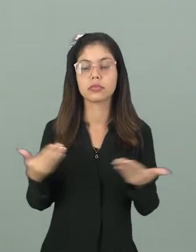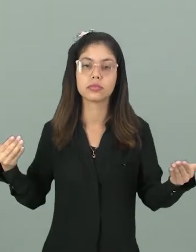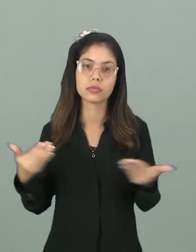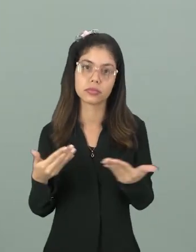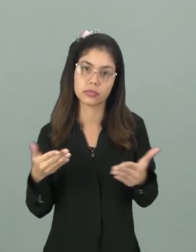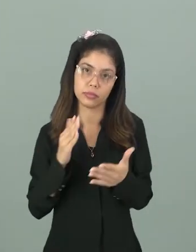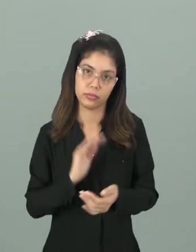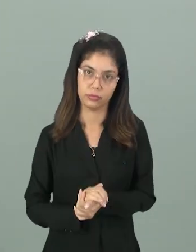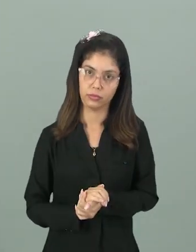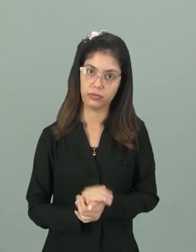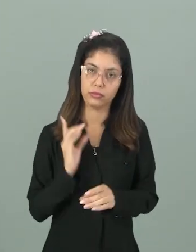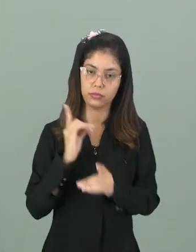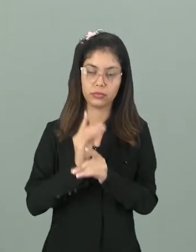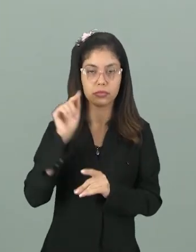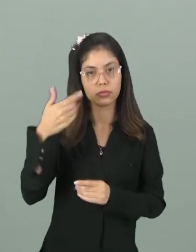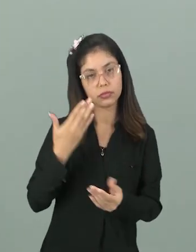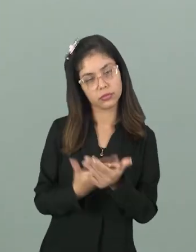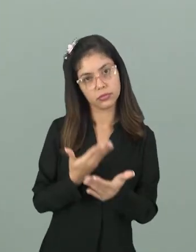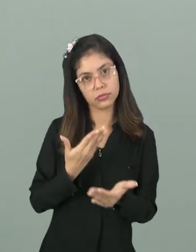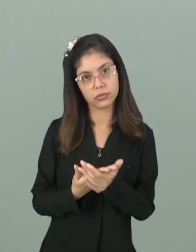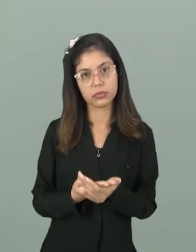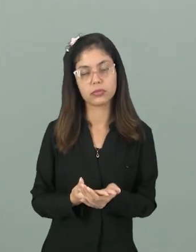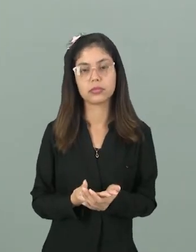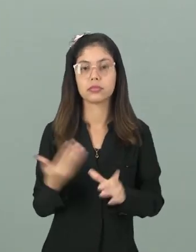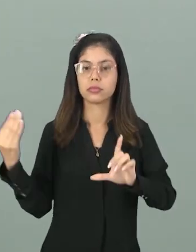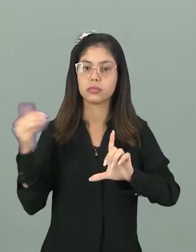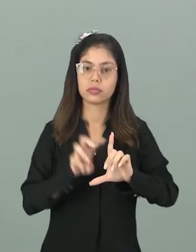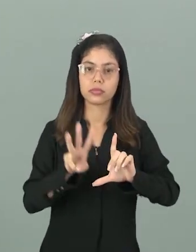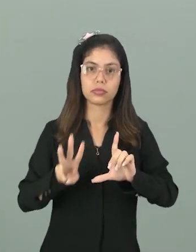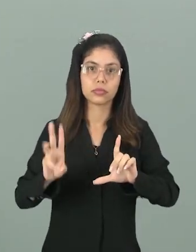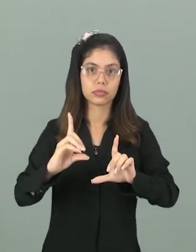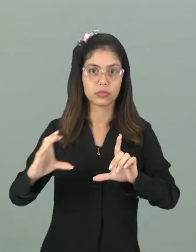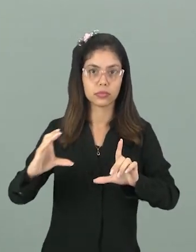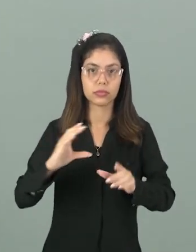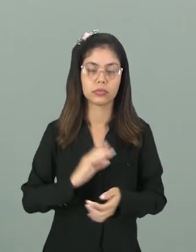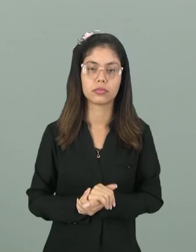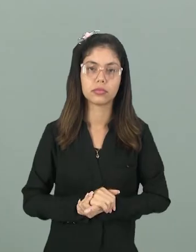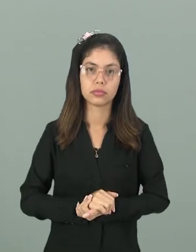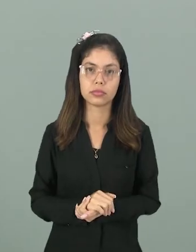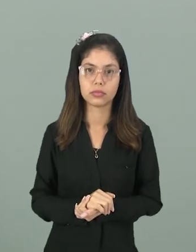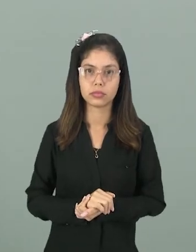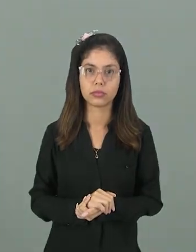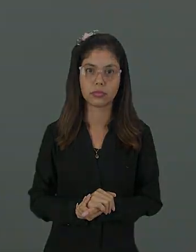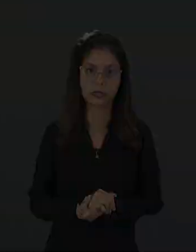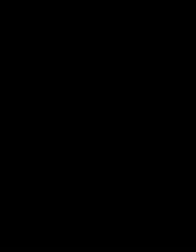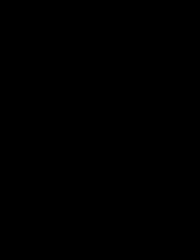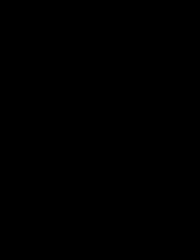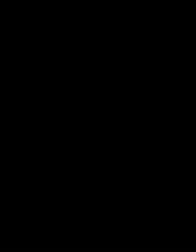aula de hoje. Encontro vocês nas próximas aulas. Vocês podem acessá-la mais vezes lá na plataforma Eduque.